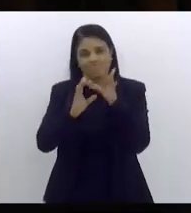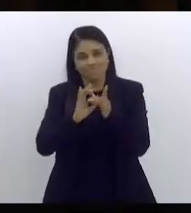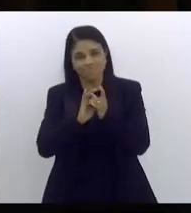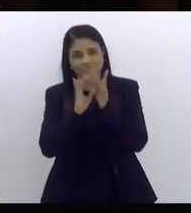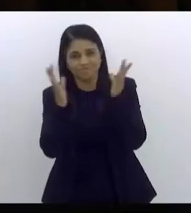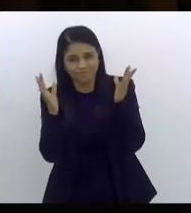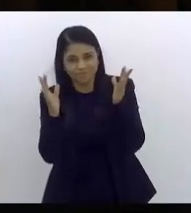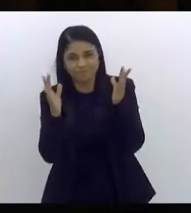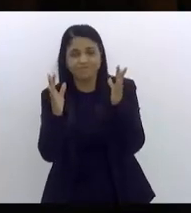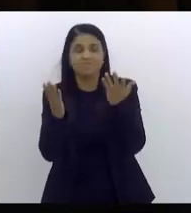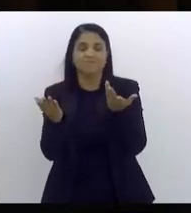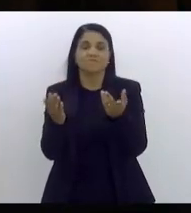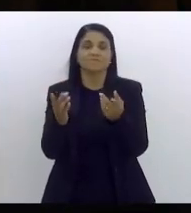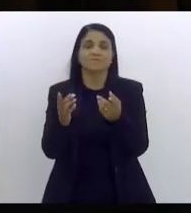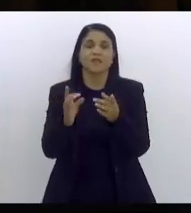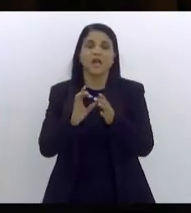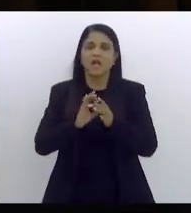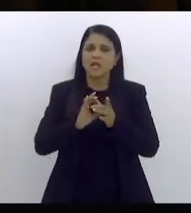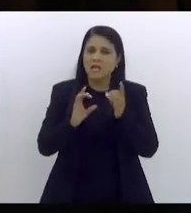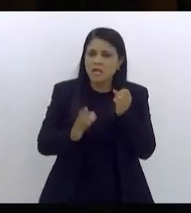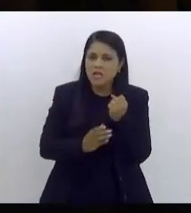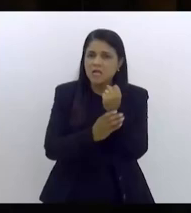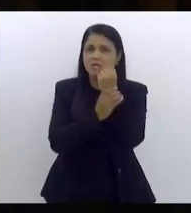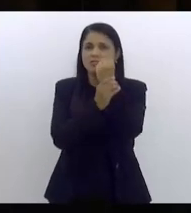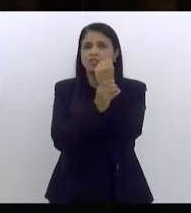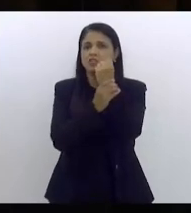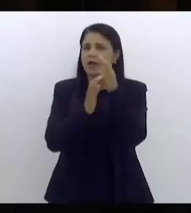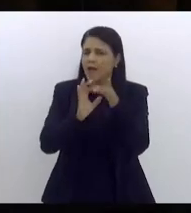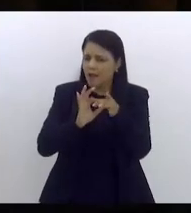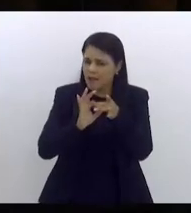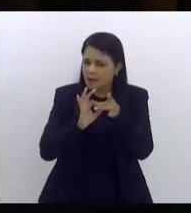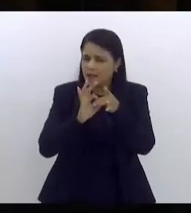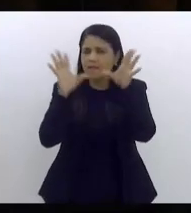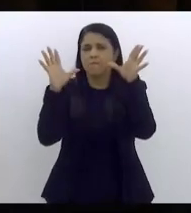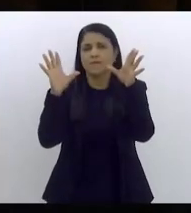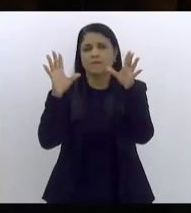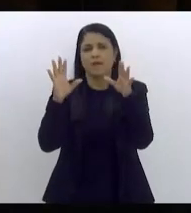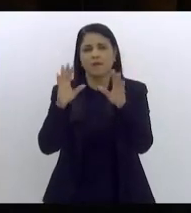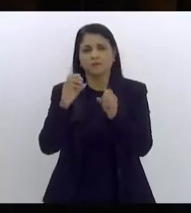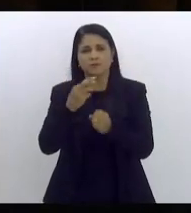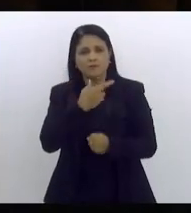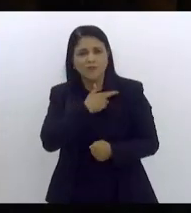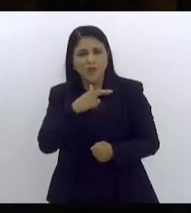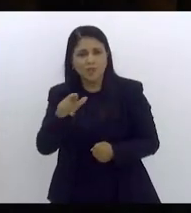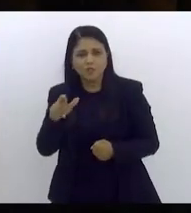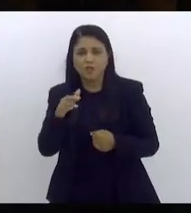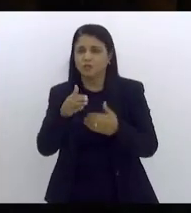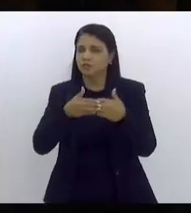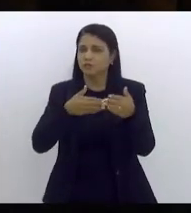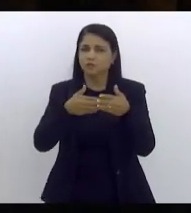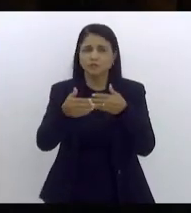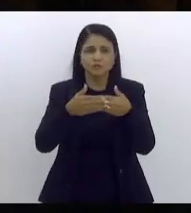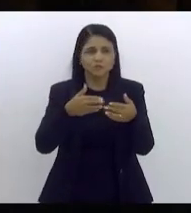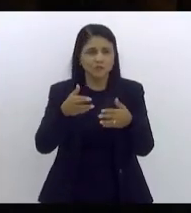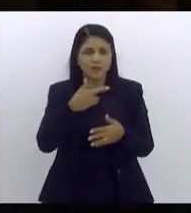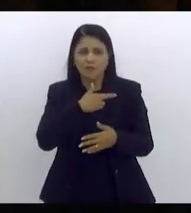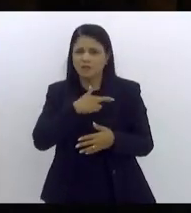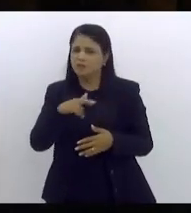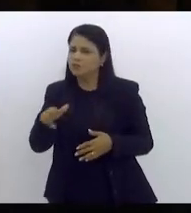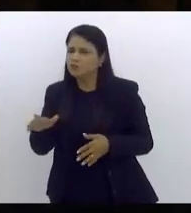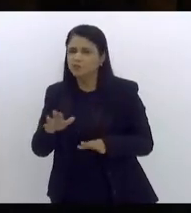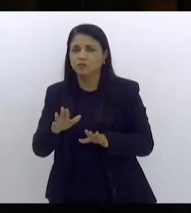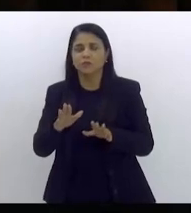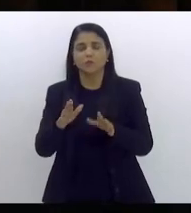especial, garantir a liberdade religiosa, seja de qual religião for, que possa fazer os seus